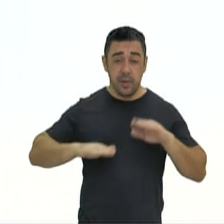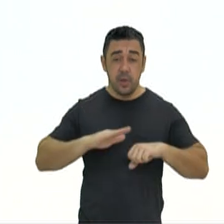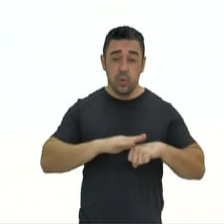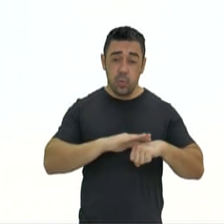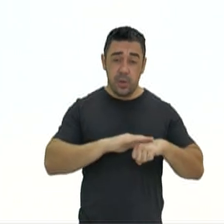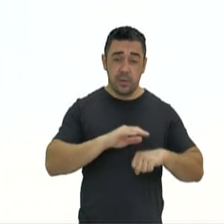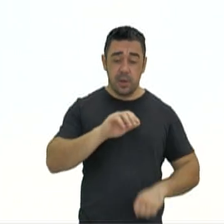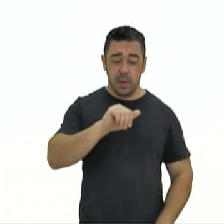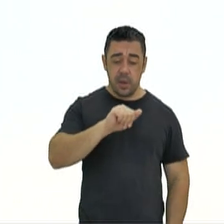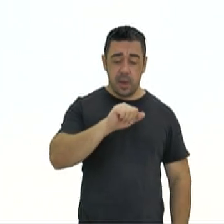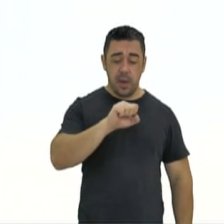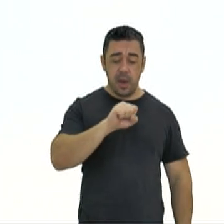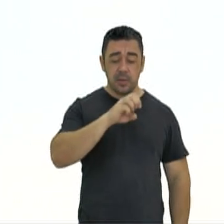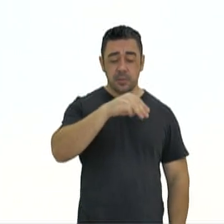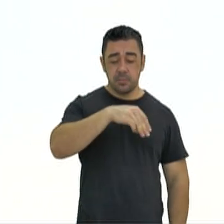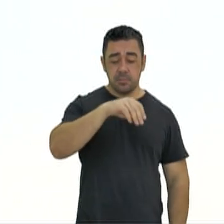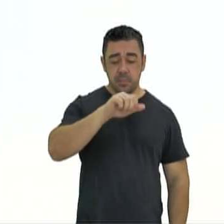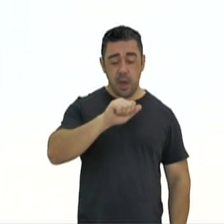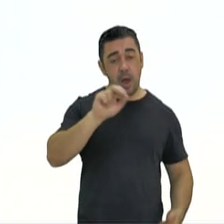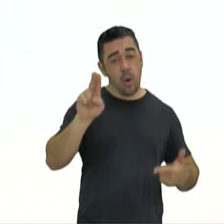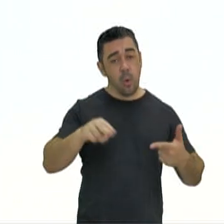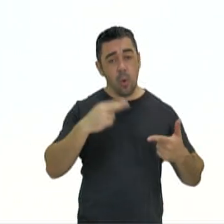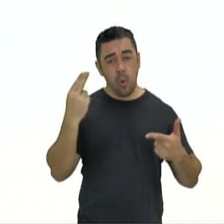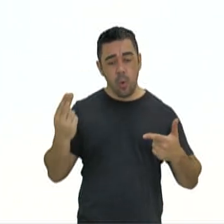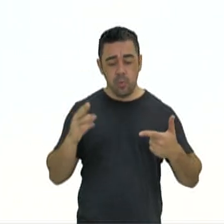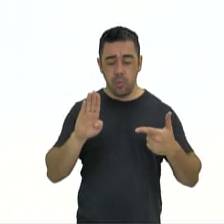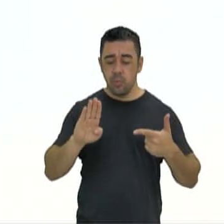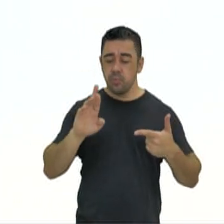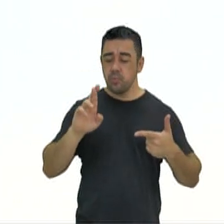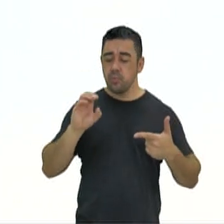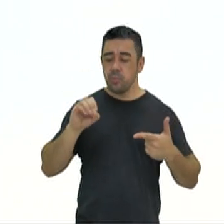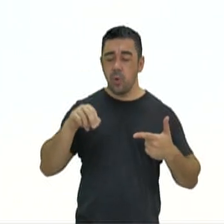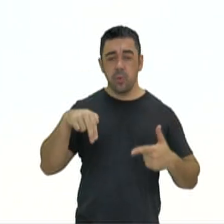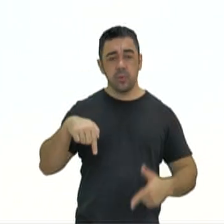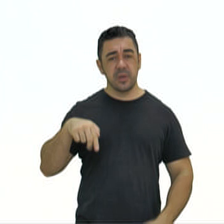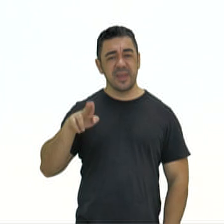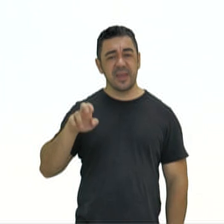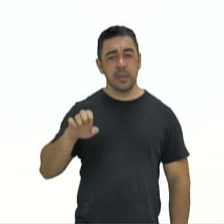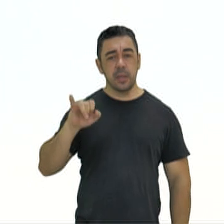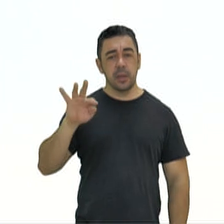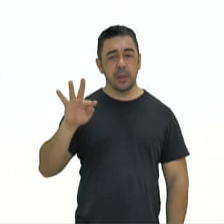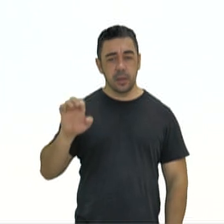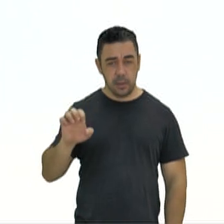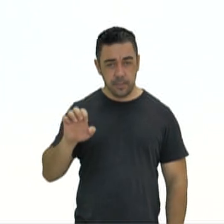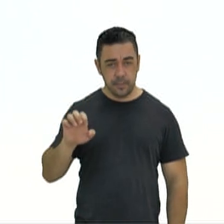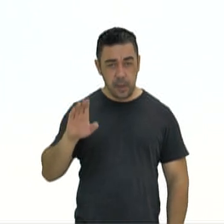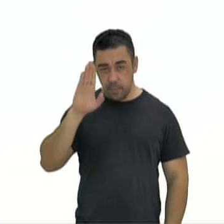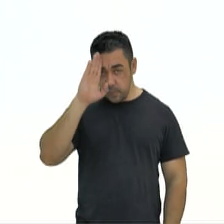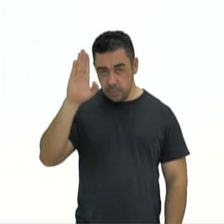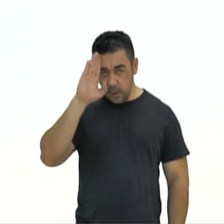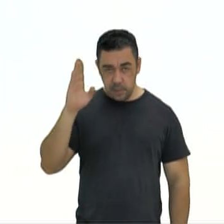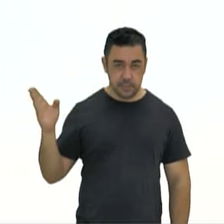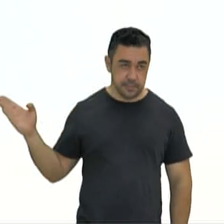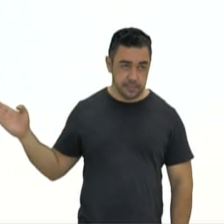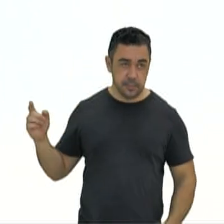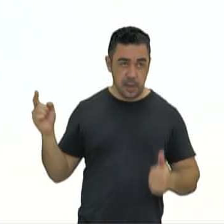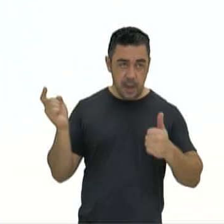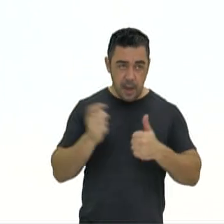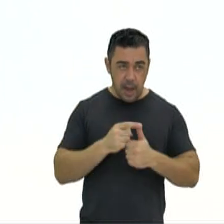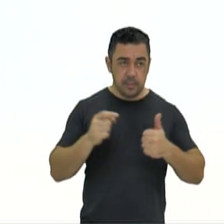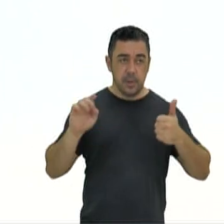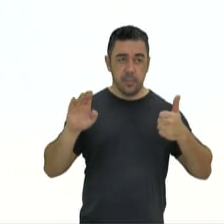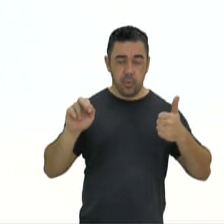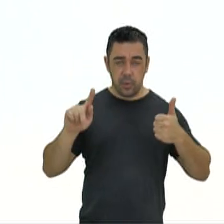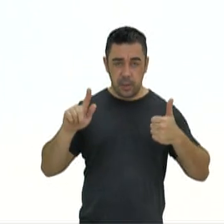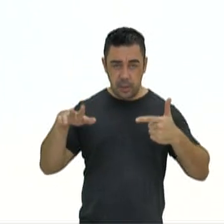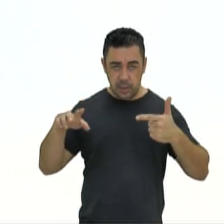de asma e bronquite. Então, algumas das principais doenças respiratórias. a asma, a bronquite,